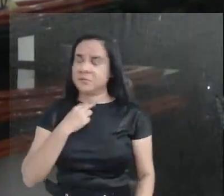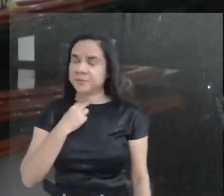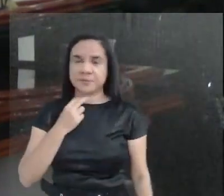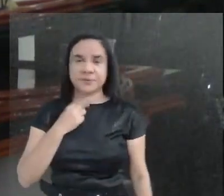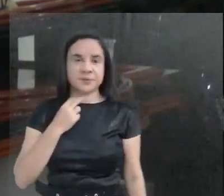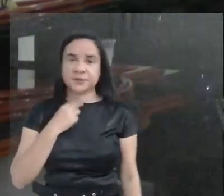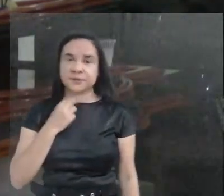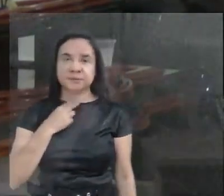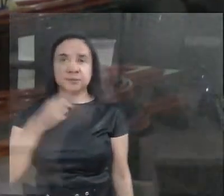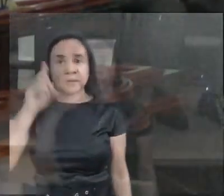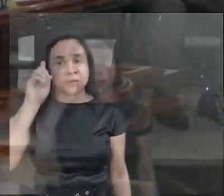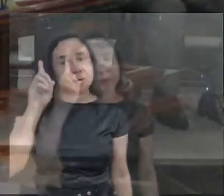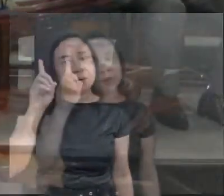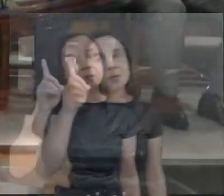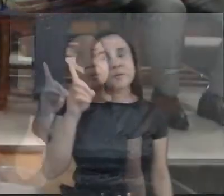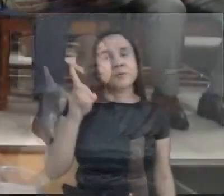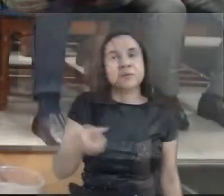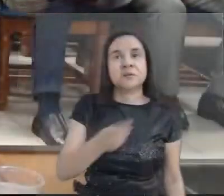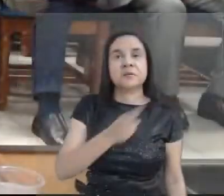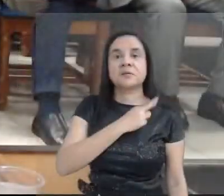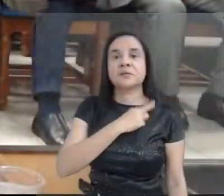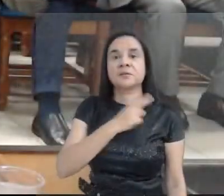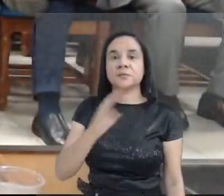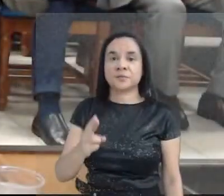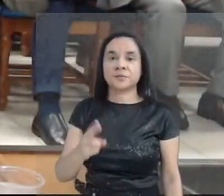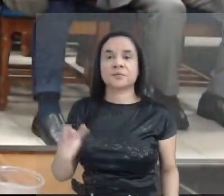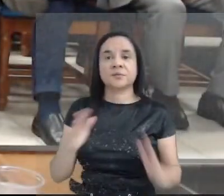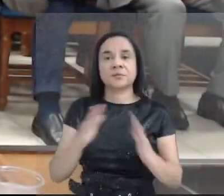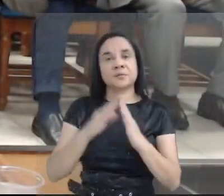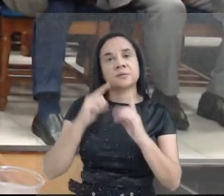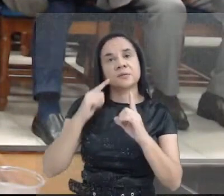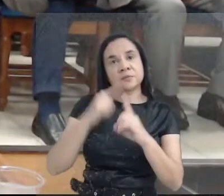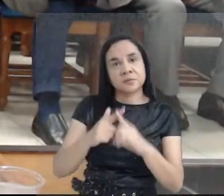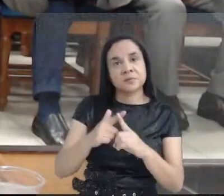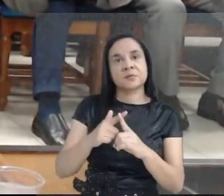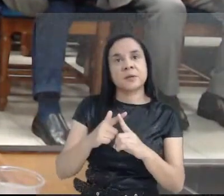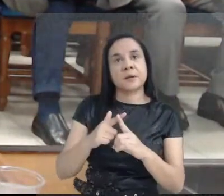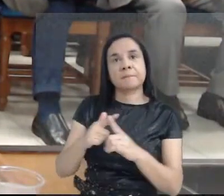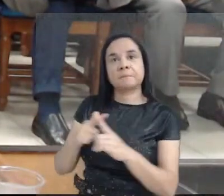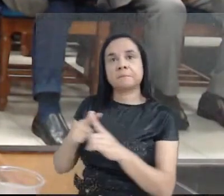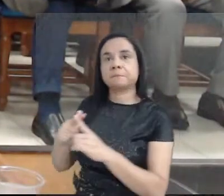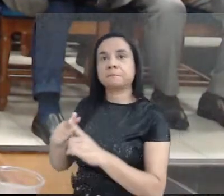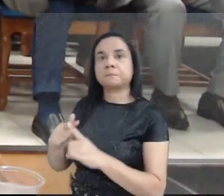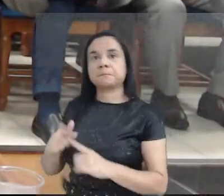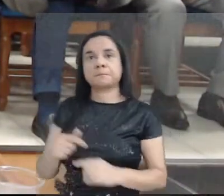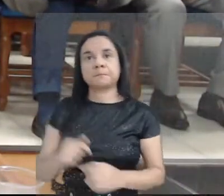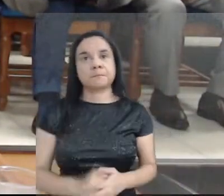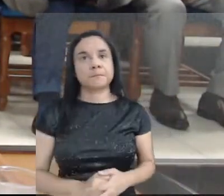As autoridades religiosas no templo, nas sinagogas, os pais